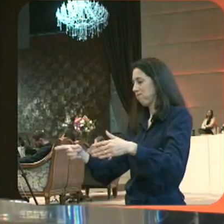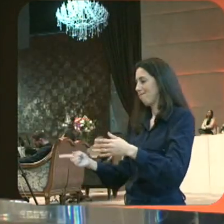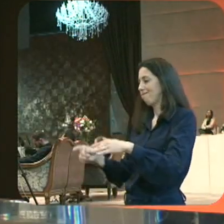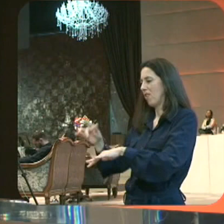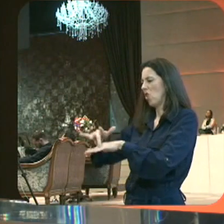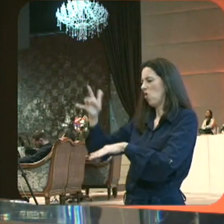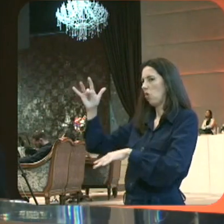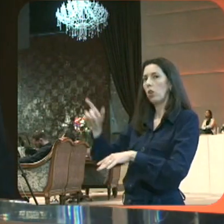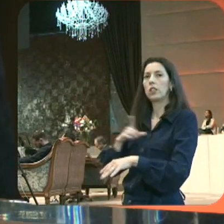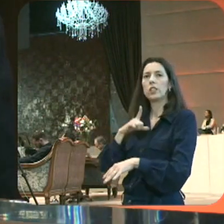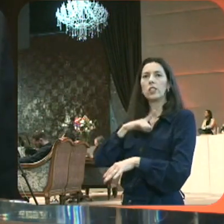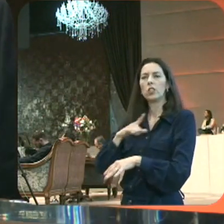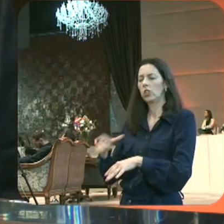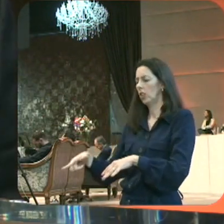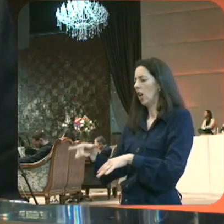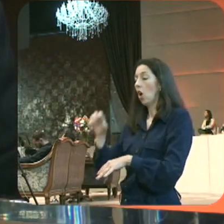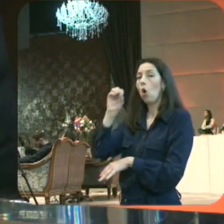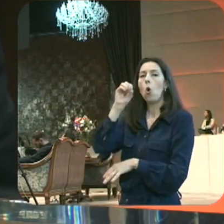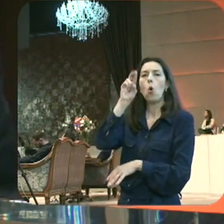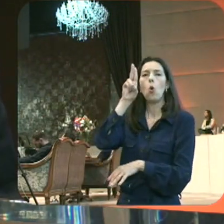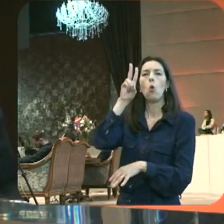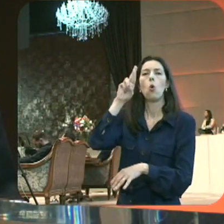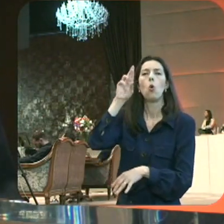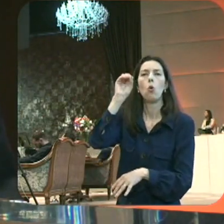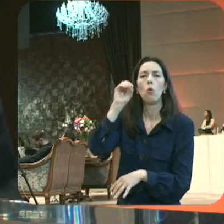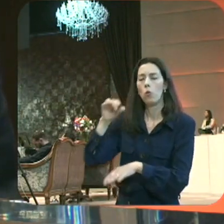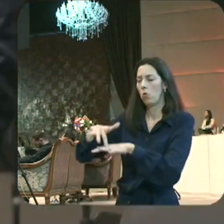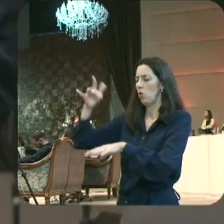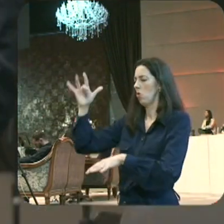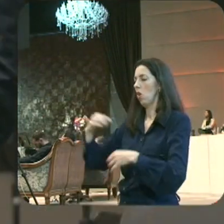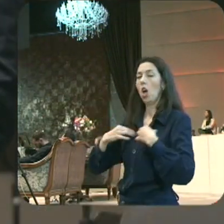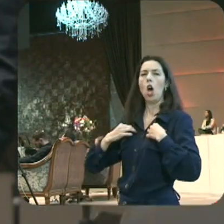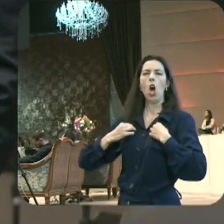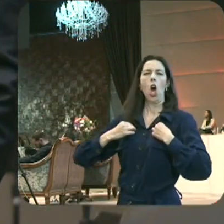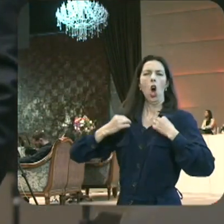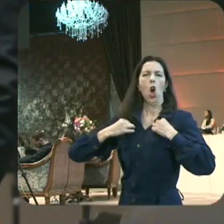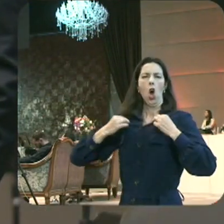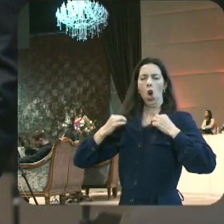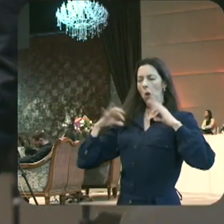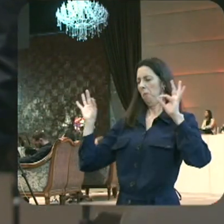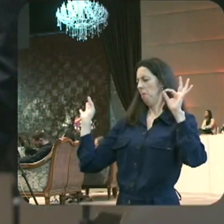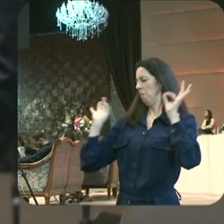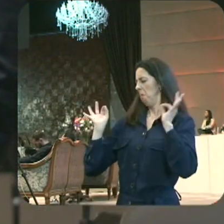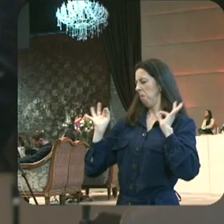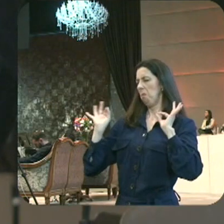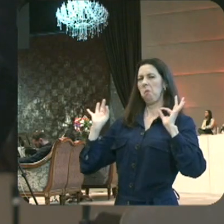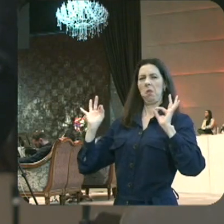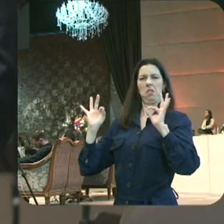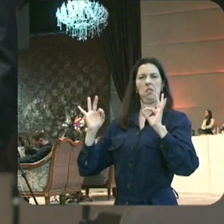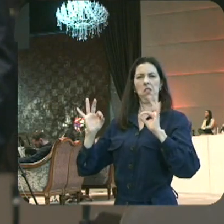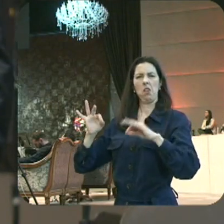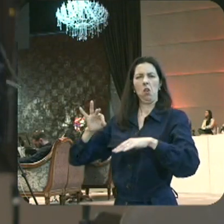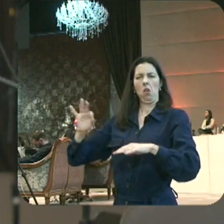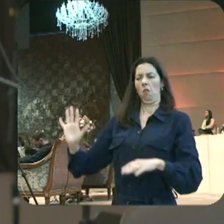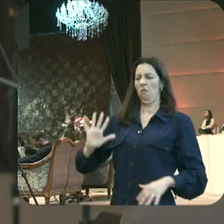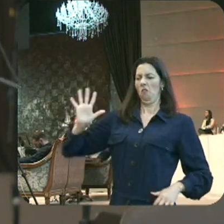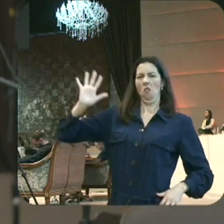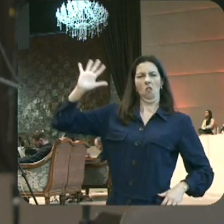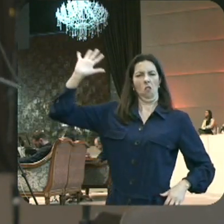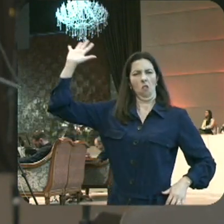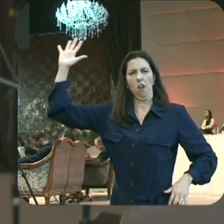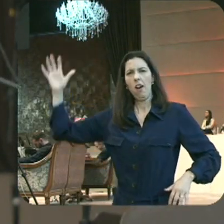encontrou peças de ouro, ele encontrou roupas caríssimas, finíssimas, e ele disse: